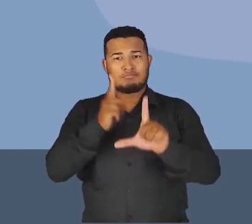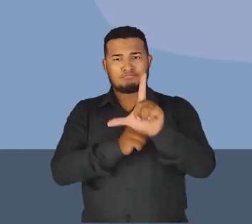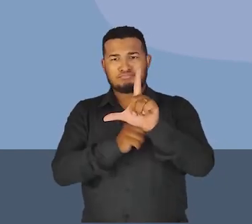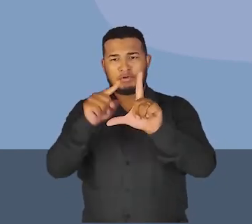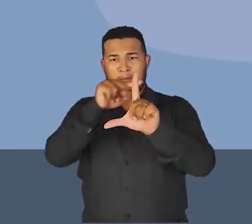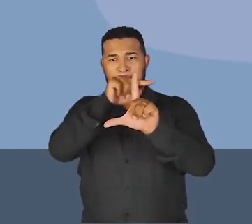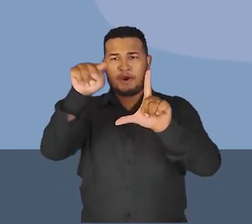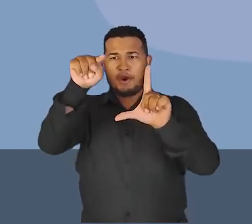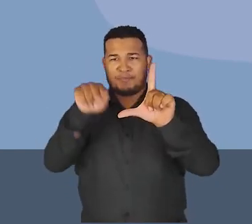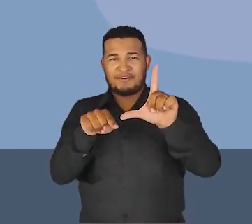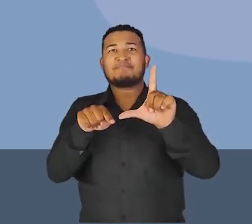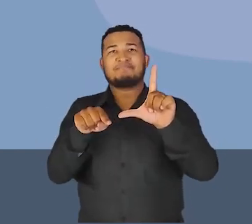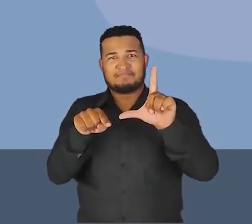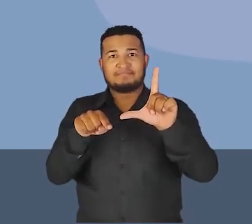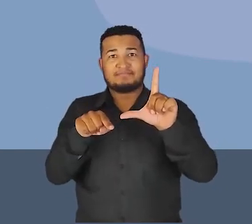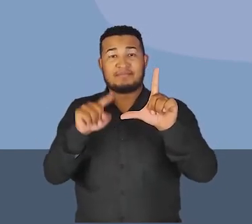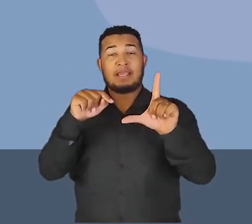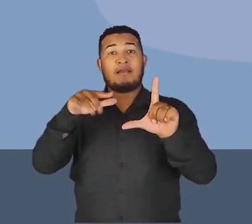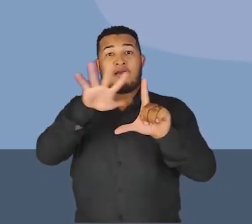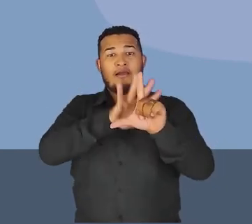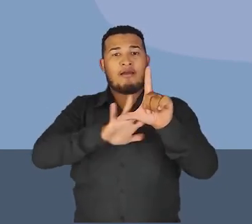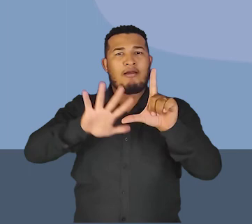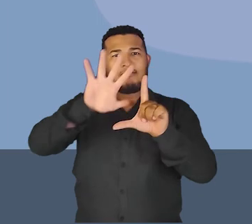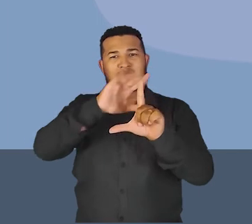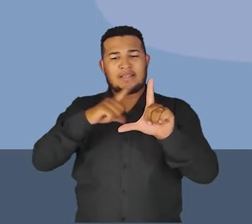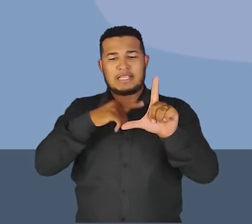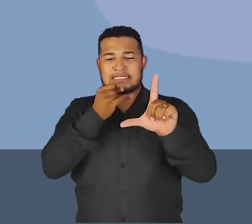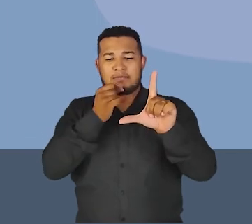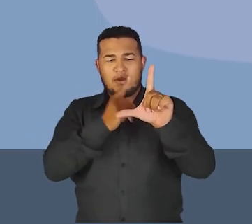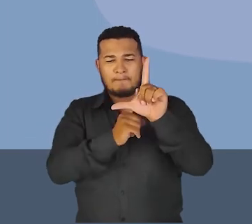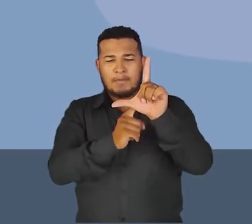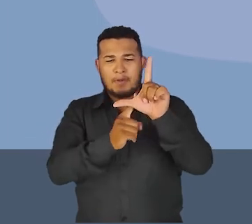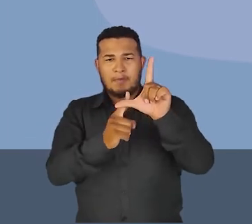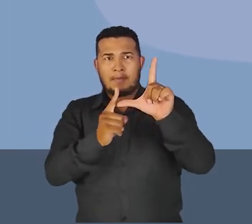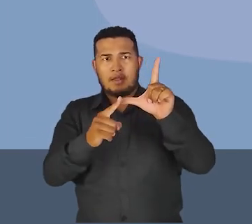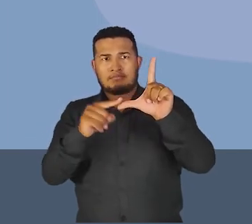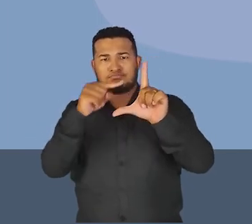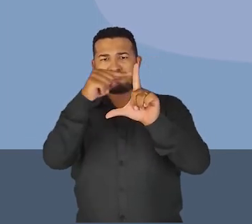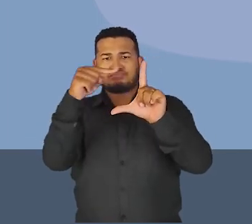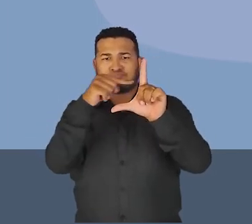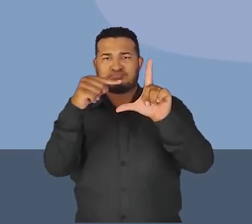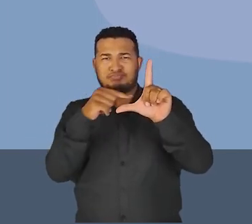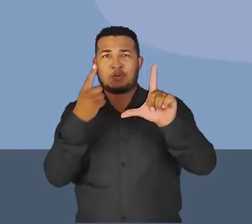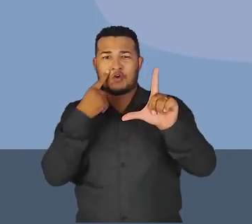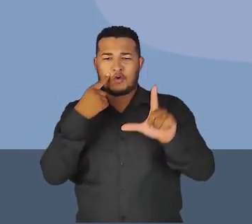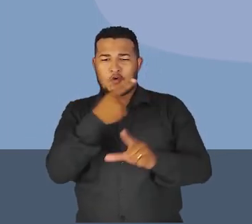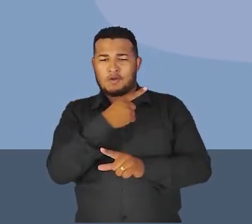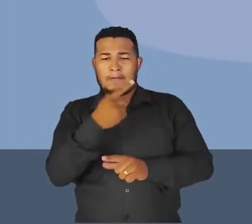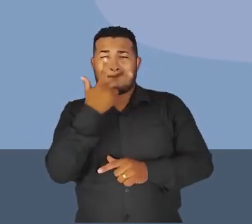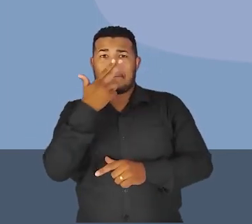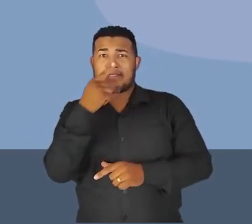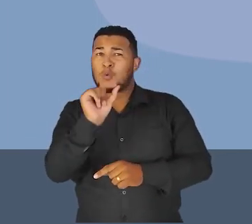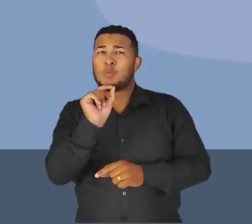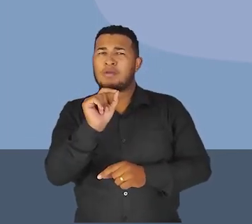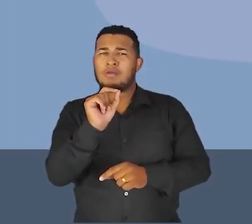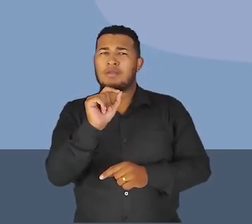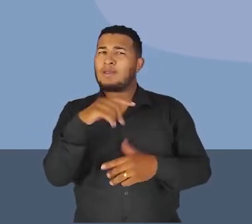aparecendo a curva. A curva é a região que está abaixo desta reta. Que figura geométrica está formando